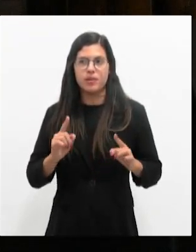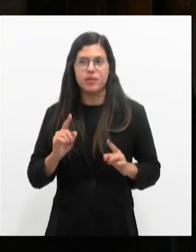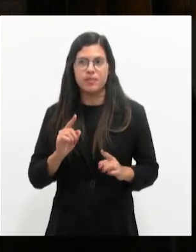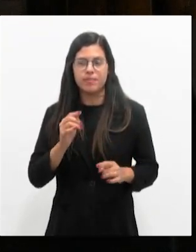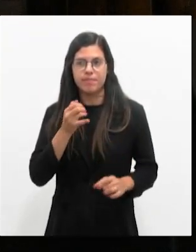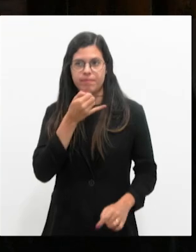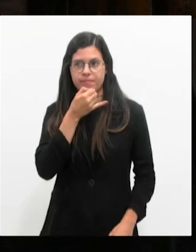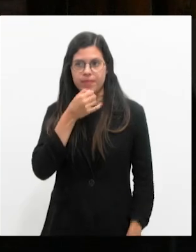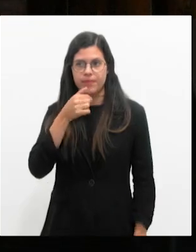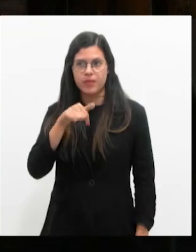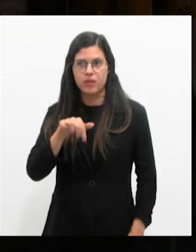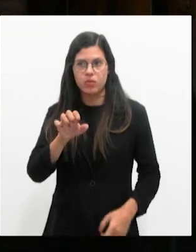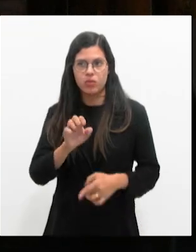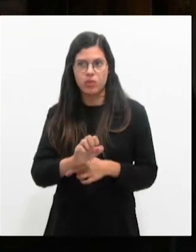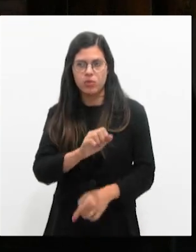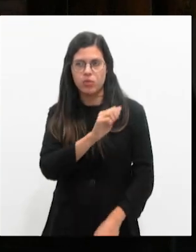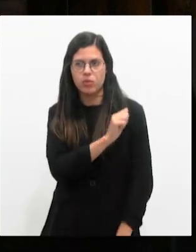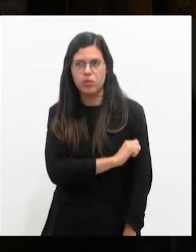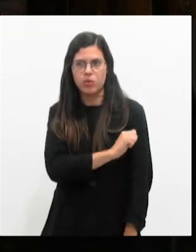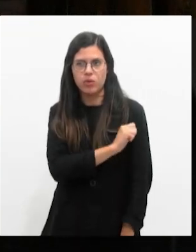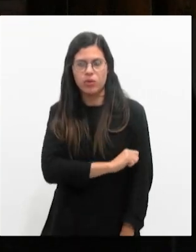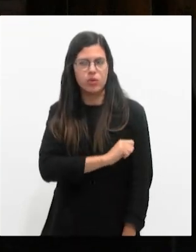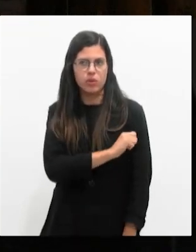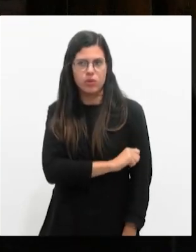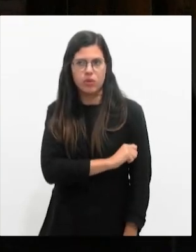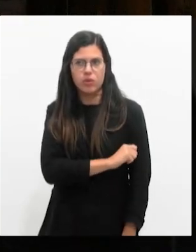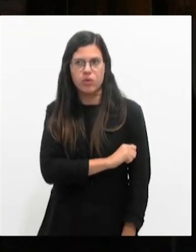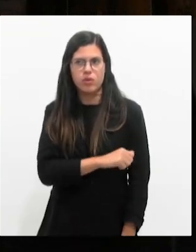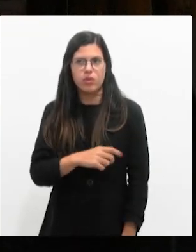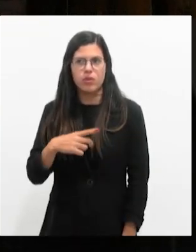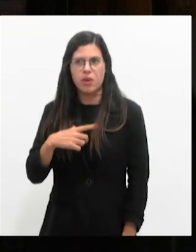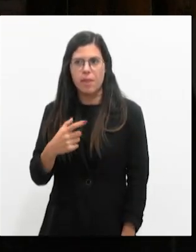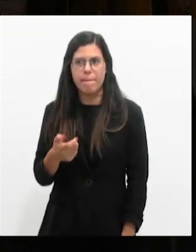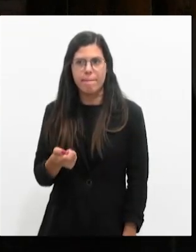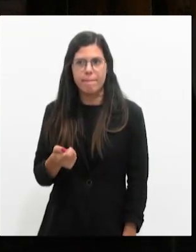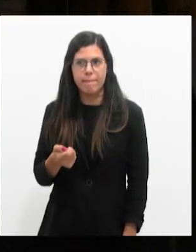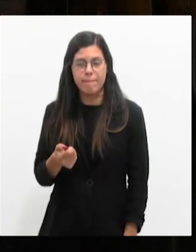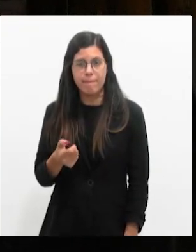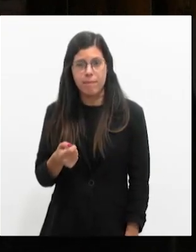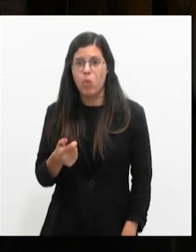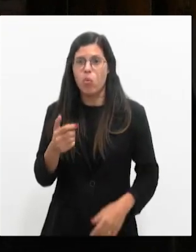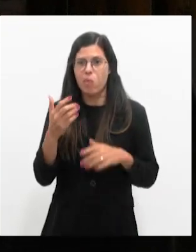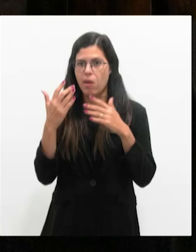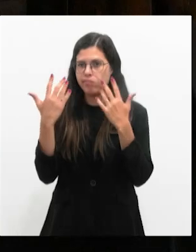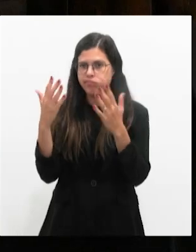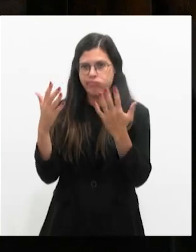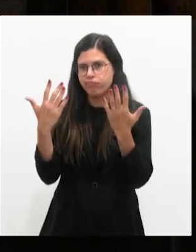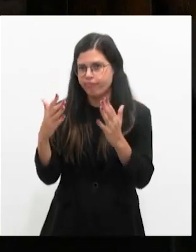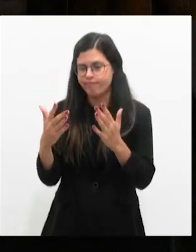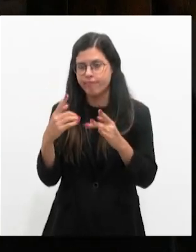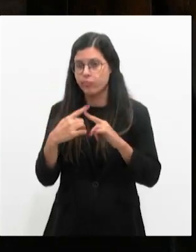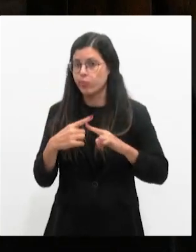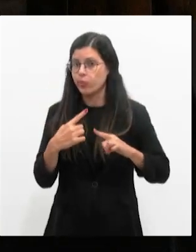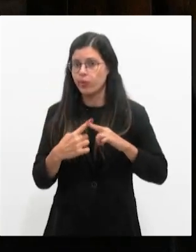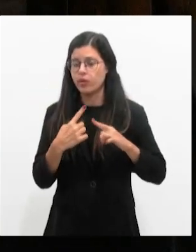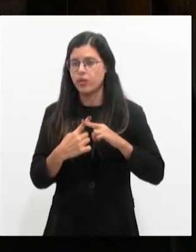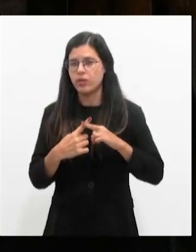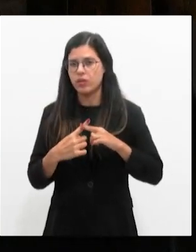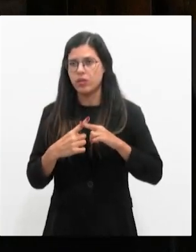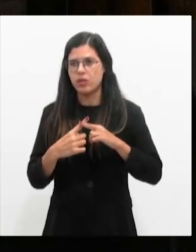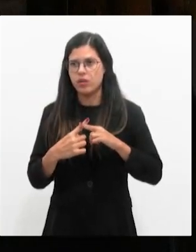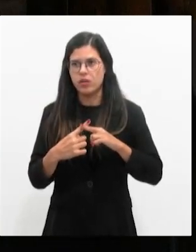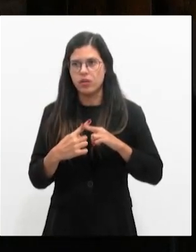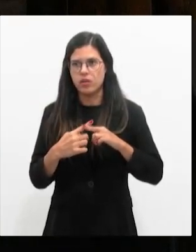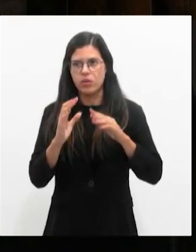aqui no estado do Rio de Janeiro, a gente tem muito pouco a comemorar. Até porque, quando a